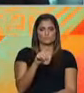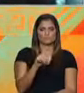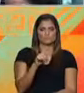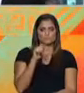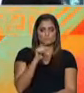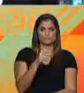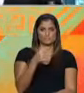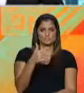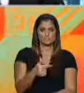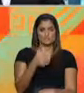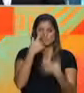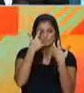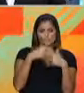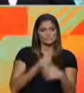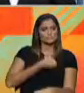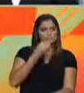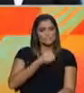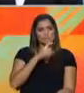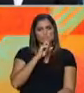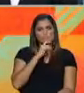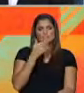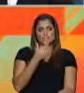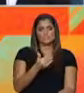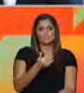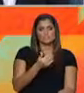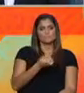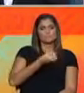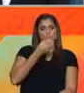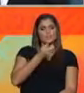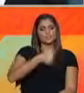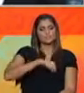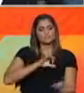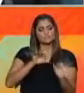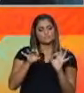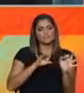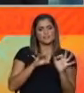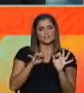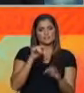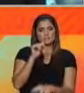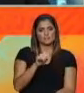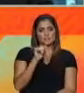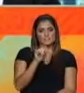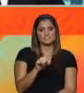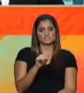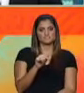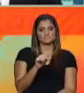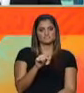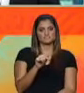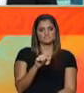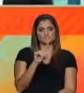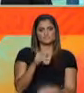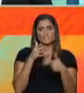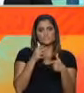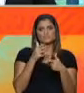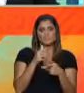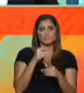turismo@simbse.pt, para tirar dúvidas, para pedir esclarecimentos. Nós estamos prontos para fazer essa mesma ajuda a quem nos